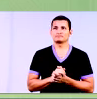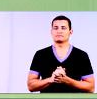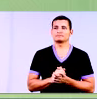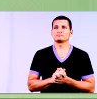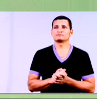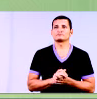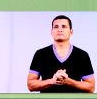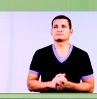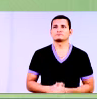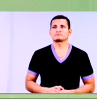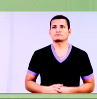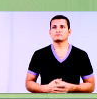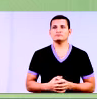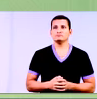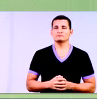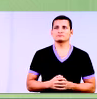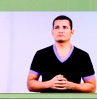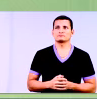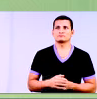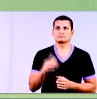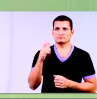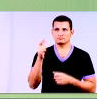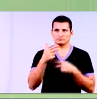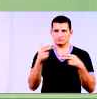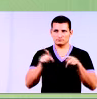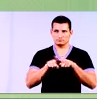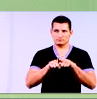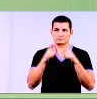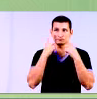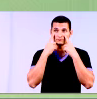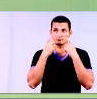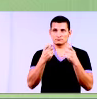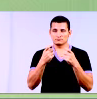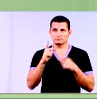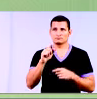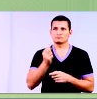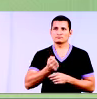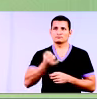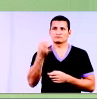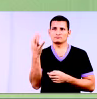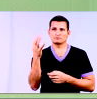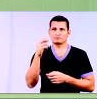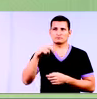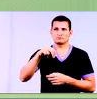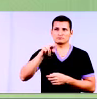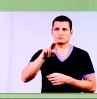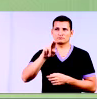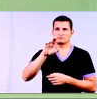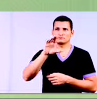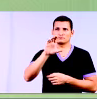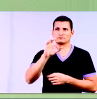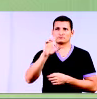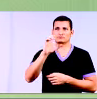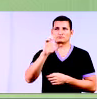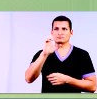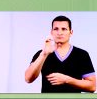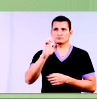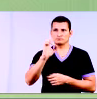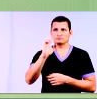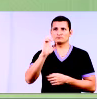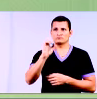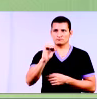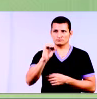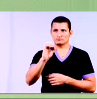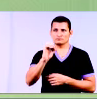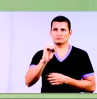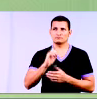Outra coisa que a gente viu bastante interessante, que a gente vê aí, é a quantidade de núcleos físicos, né? Se na prática eu tenho dentro